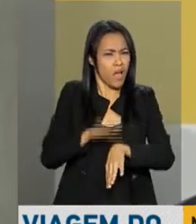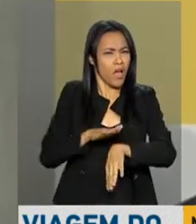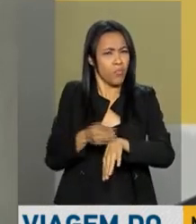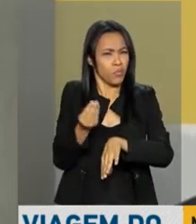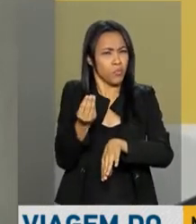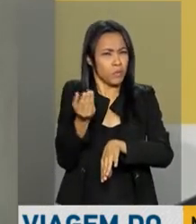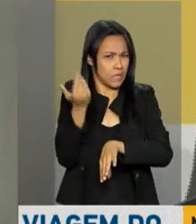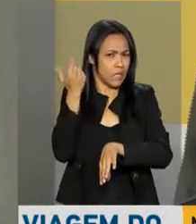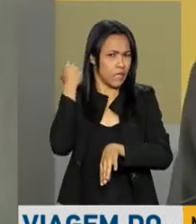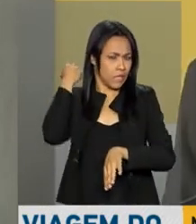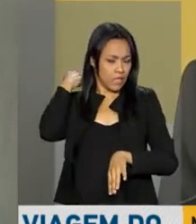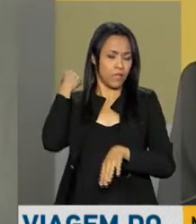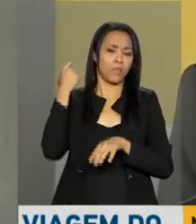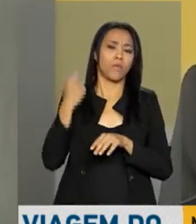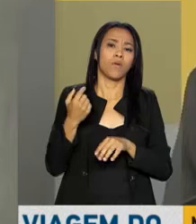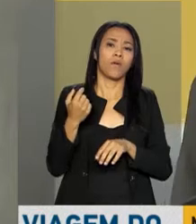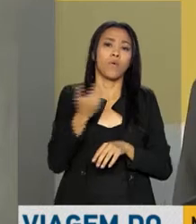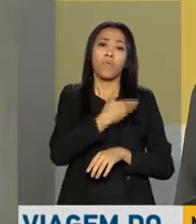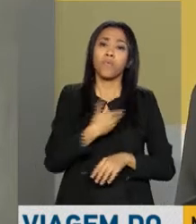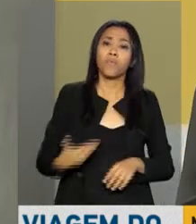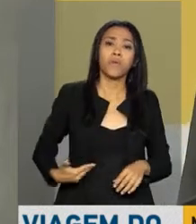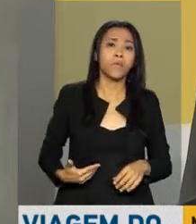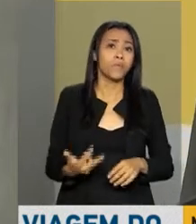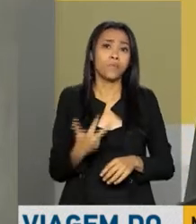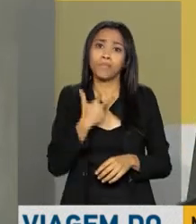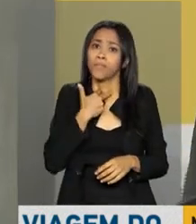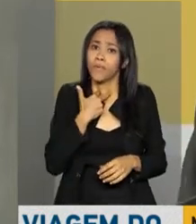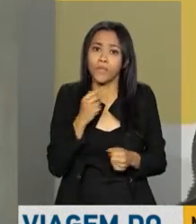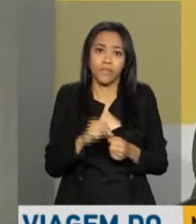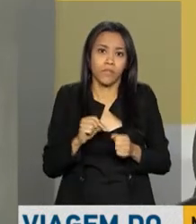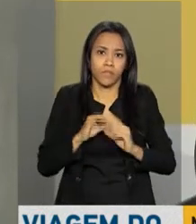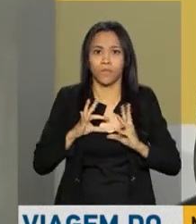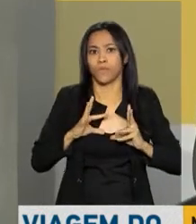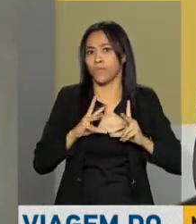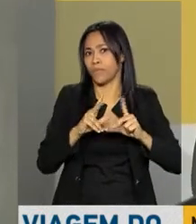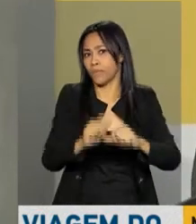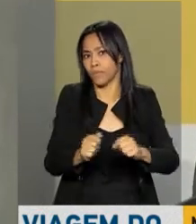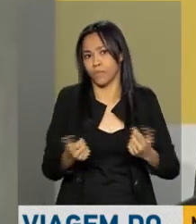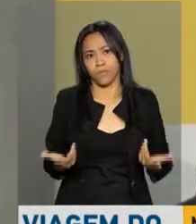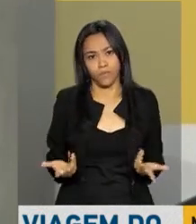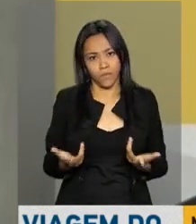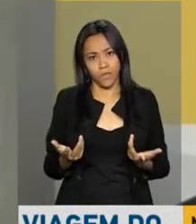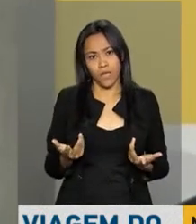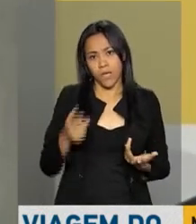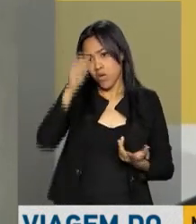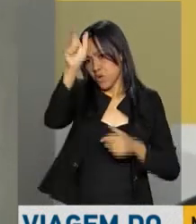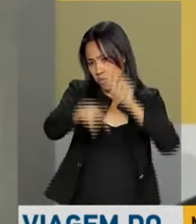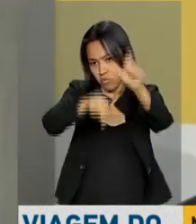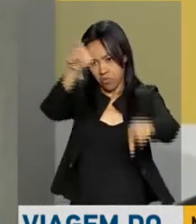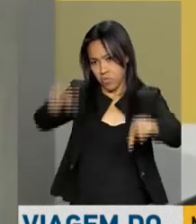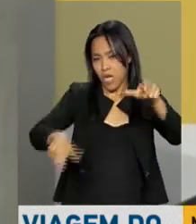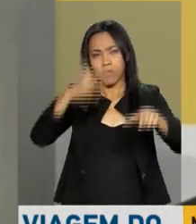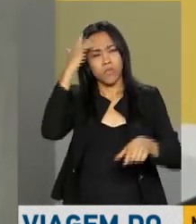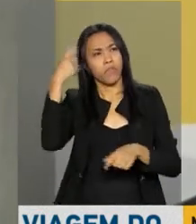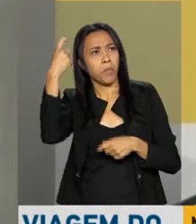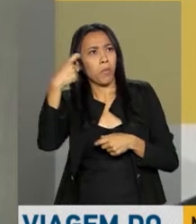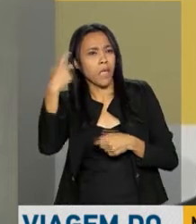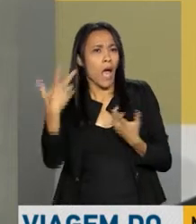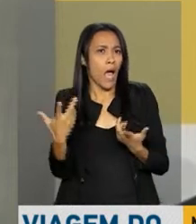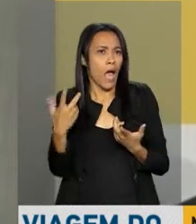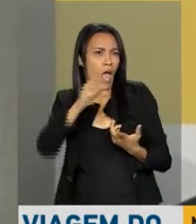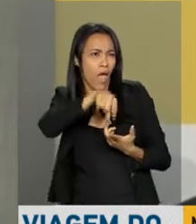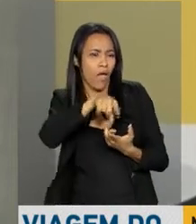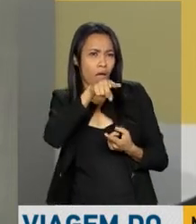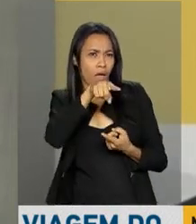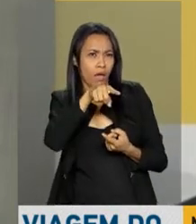aprendemos que o estado não pode fazer tudo não importa para o cidadão ah se o serviço é prestado